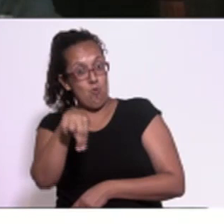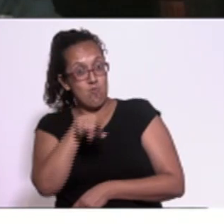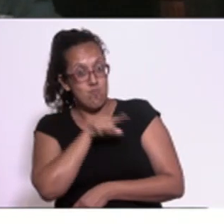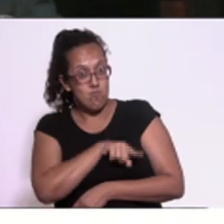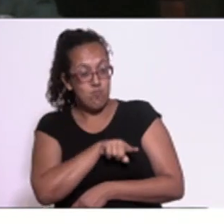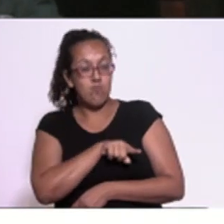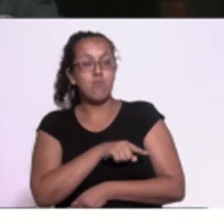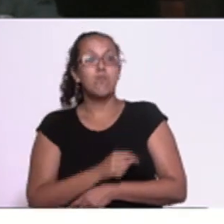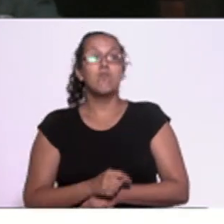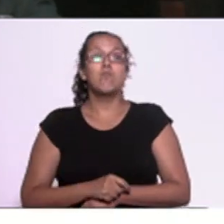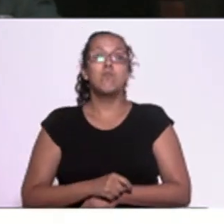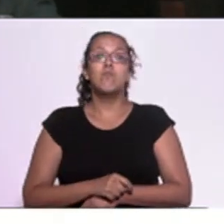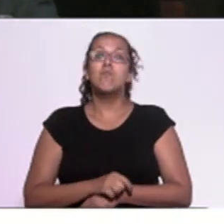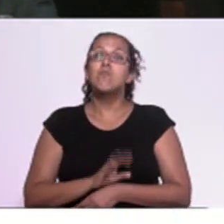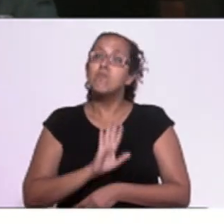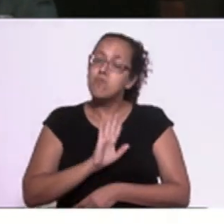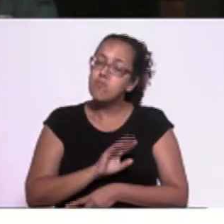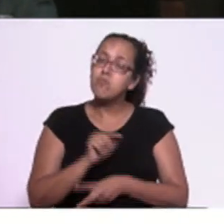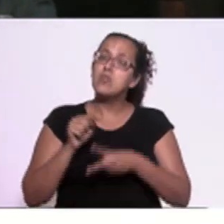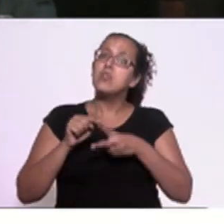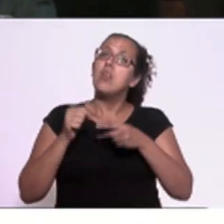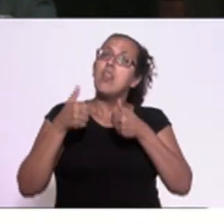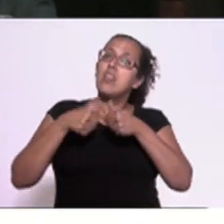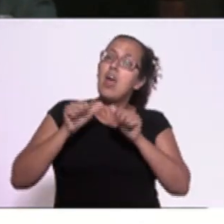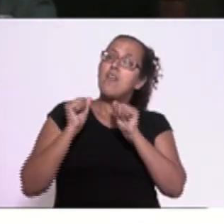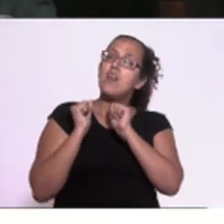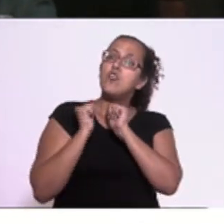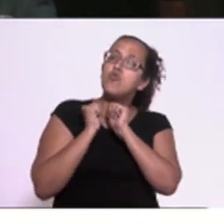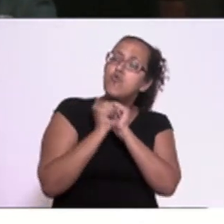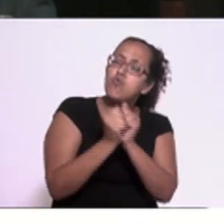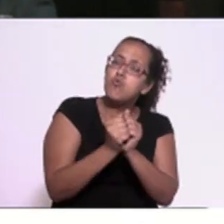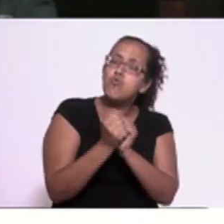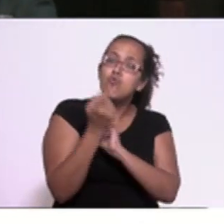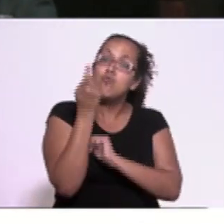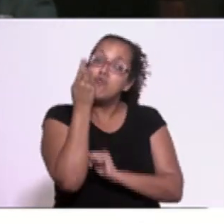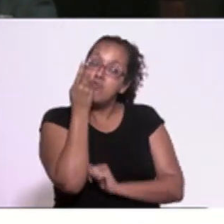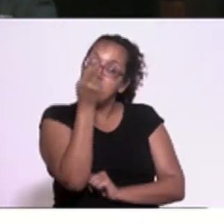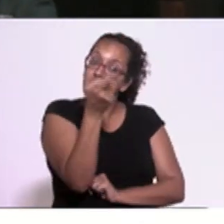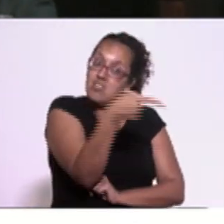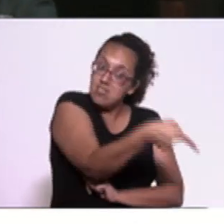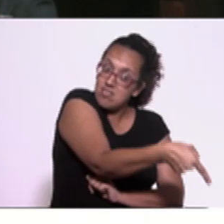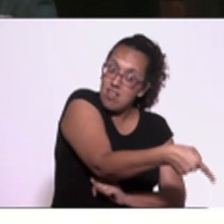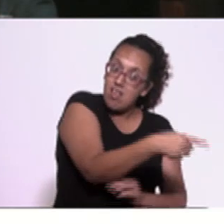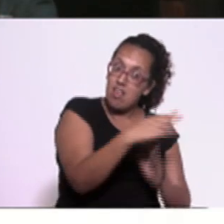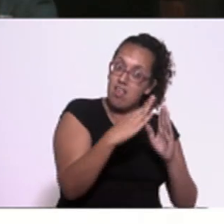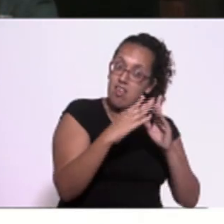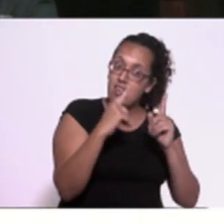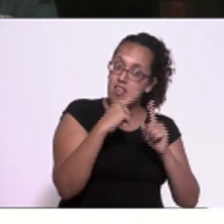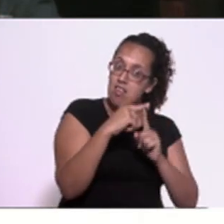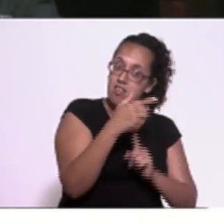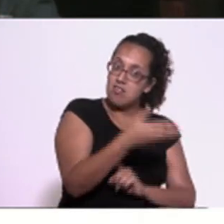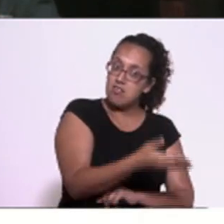e que foi conosco visitar o Templo da Humanidade.